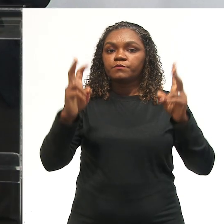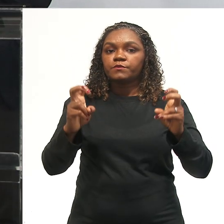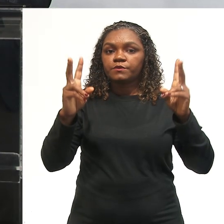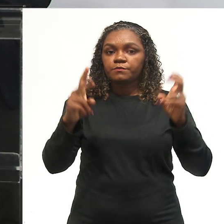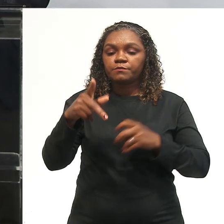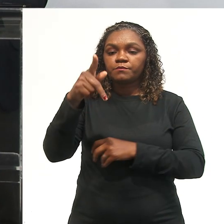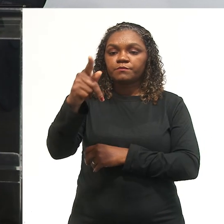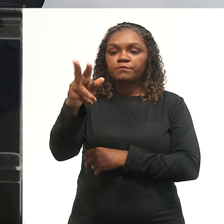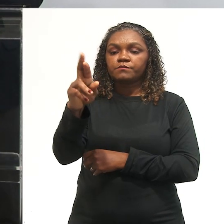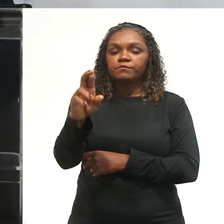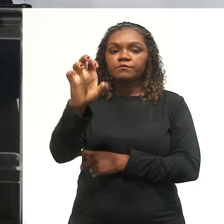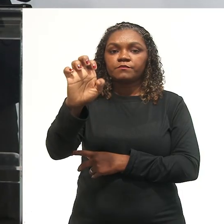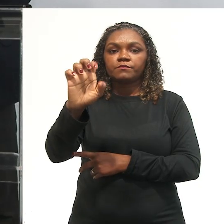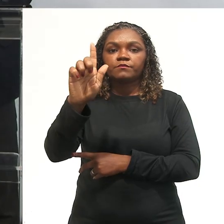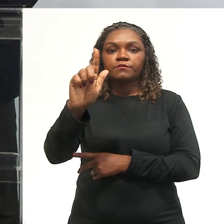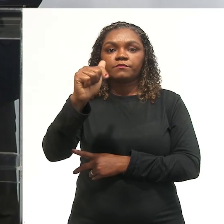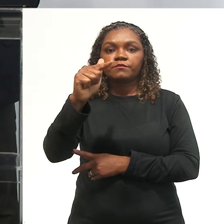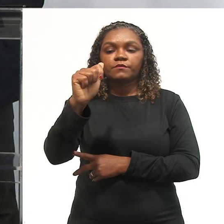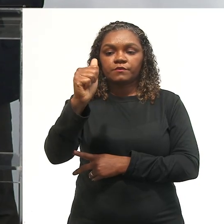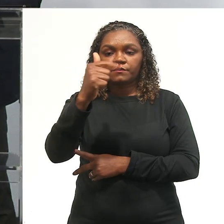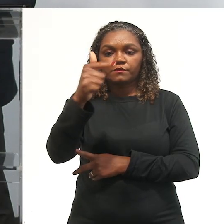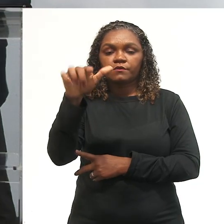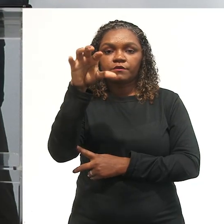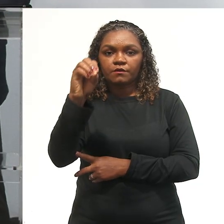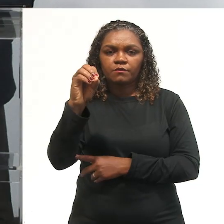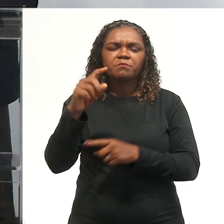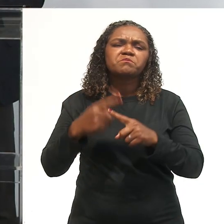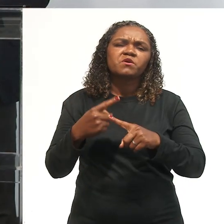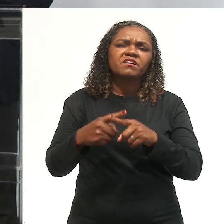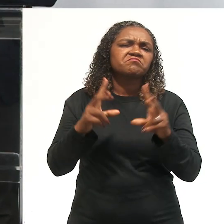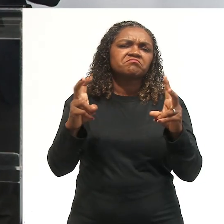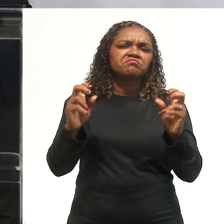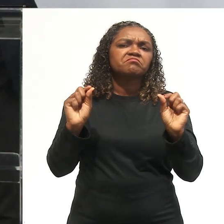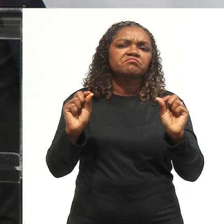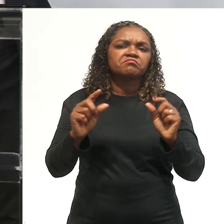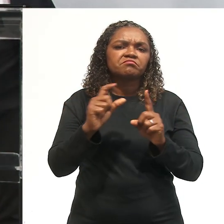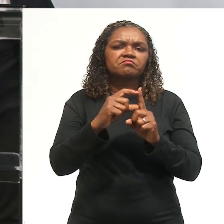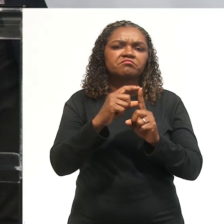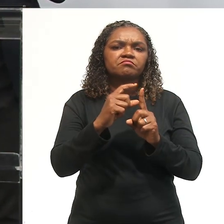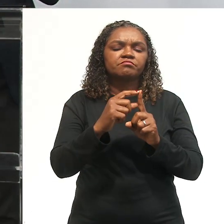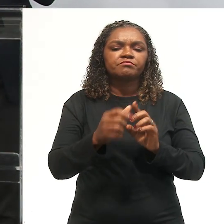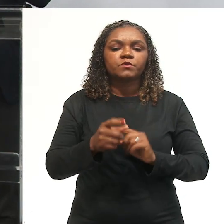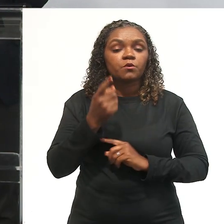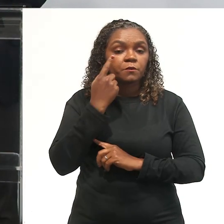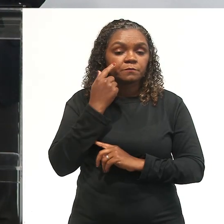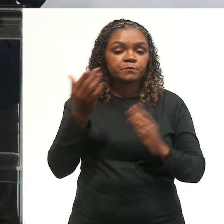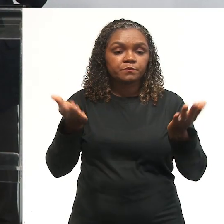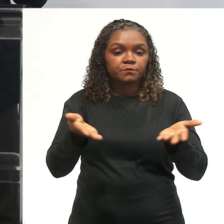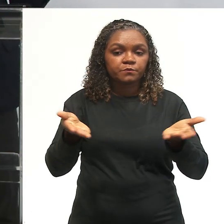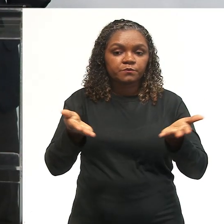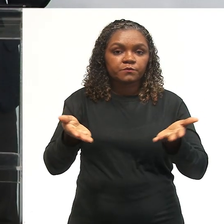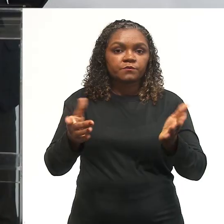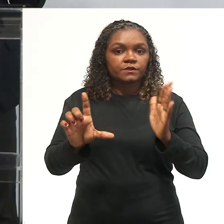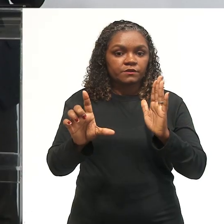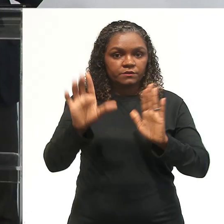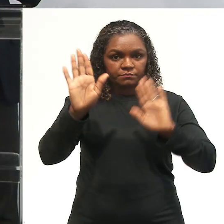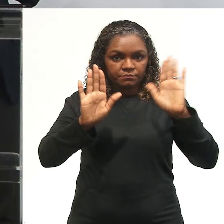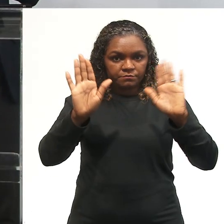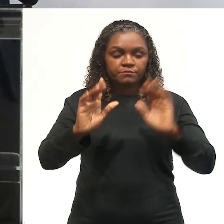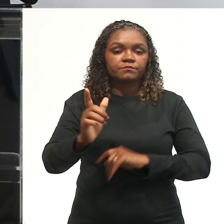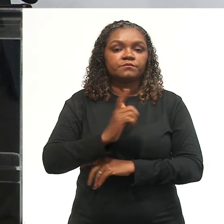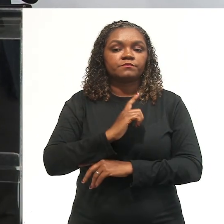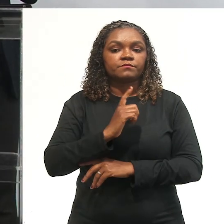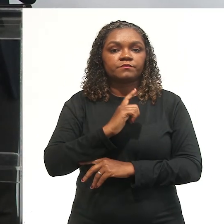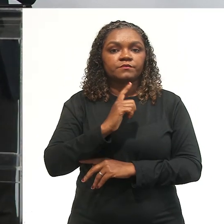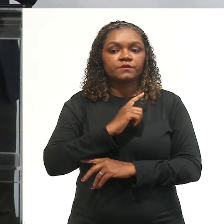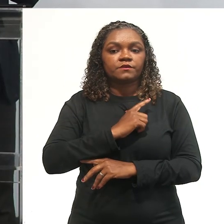respeito do pregão e por que falamos do pregão. Veja bem, hoje nós possuímos na licitação